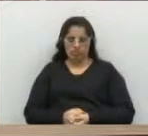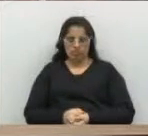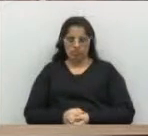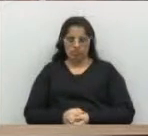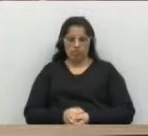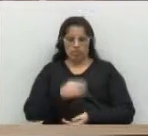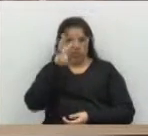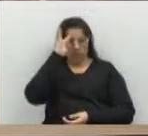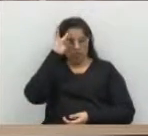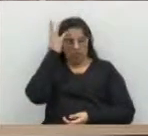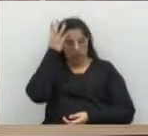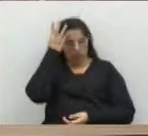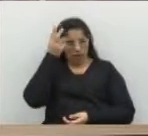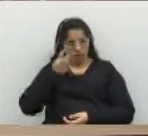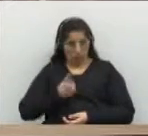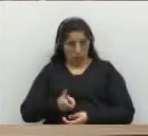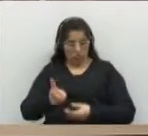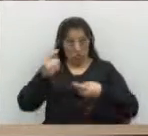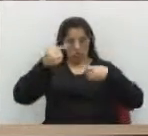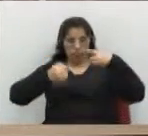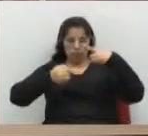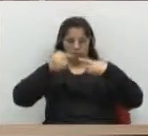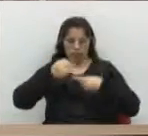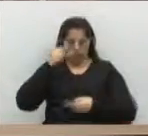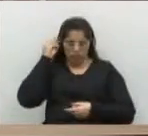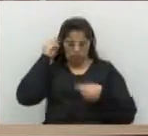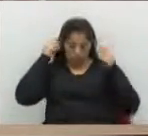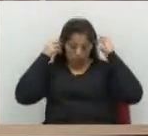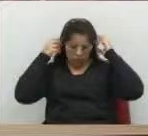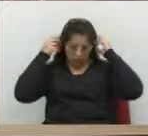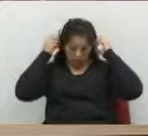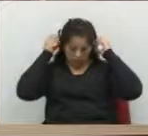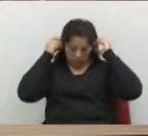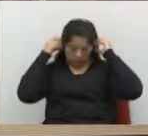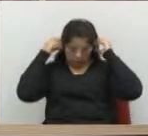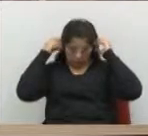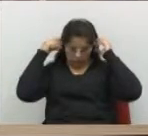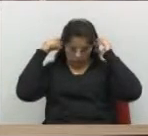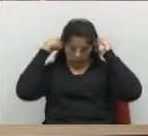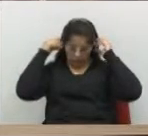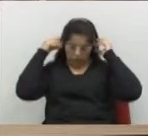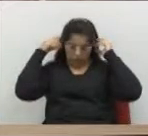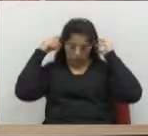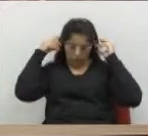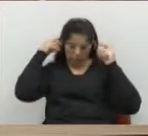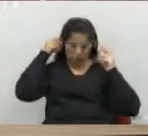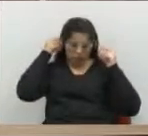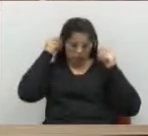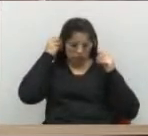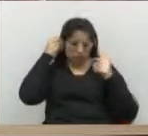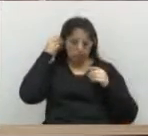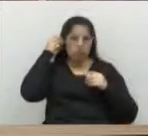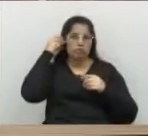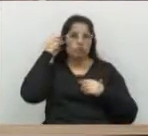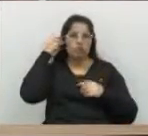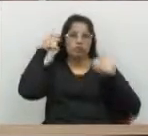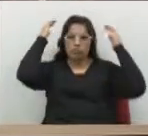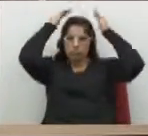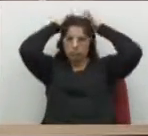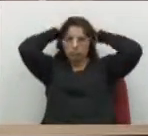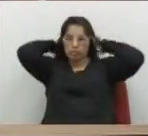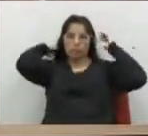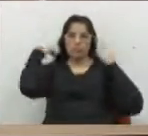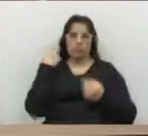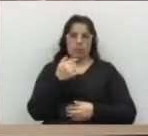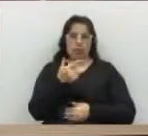aliás, o requerimento continua em discussão. Algum vereador deseja discutir? Não havendo mais, eu acho,